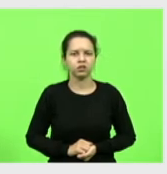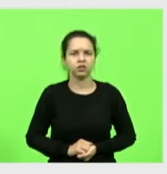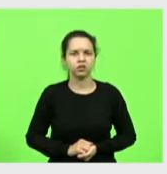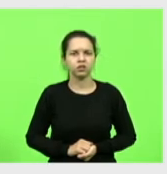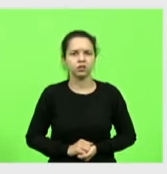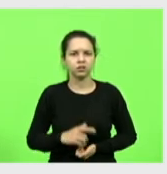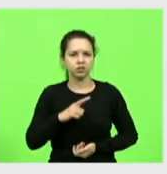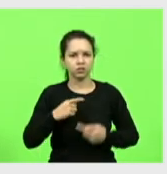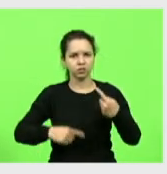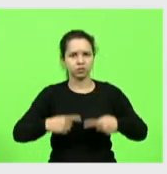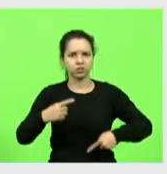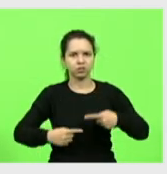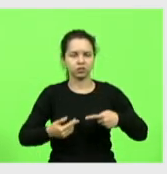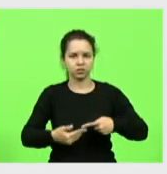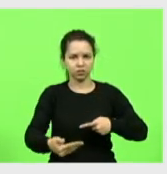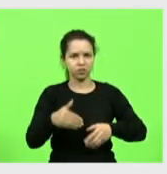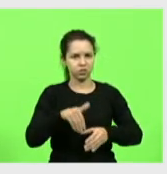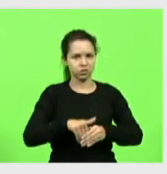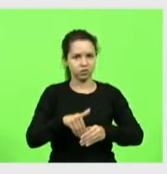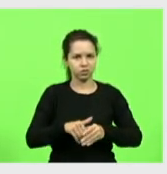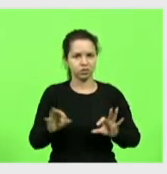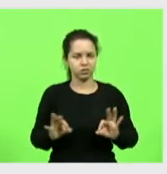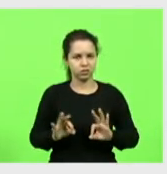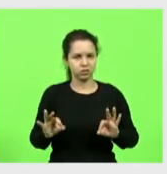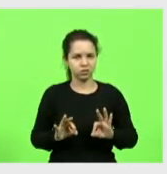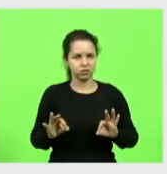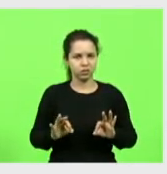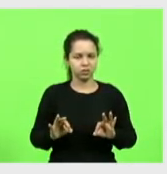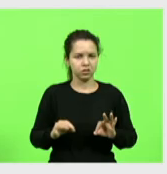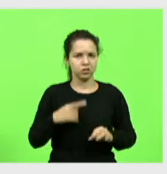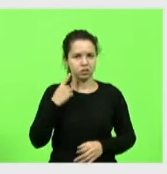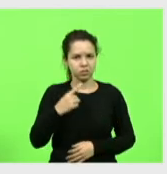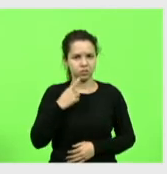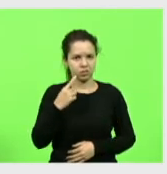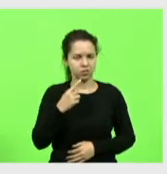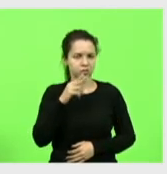estávamos em discussão, não votação. Como vota o deputado Ivanates?